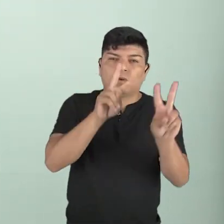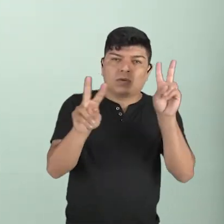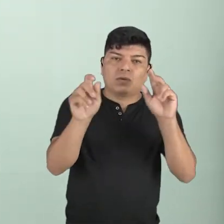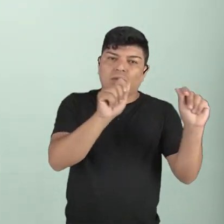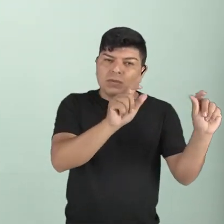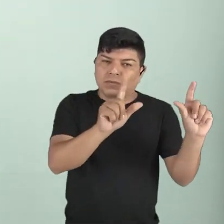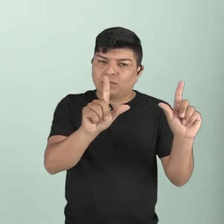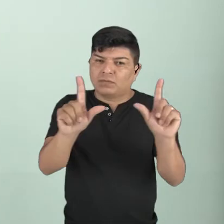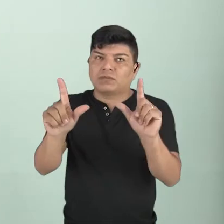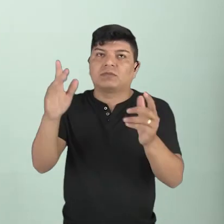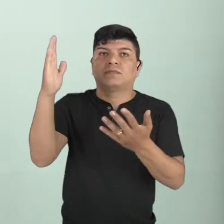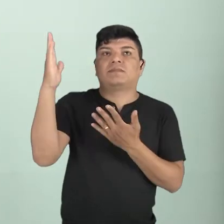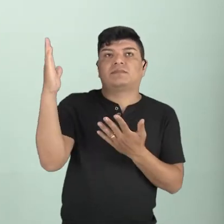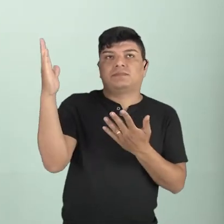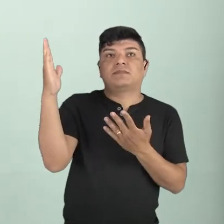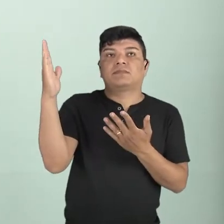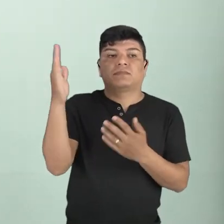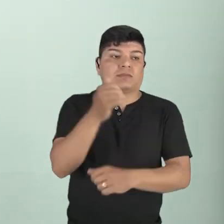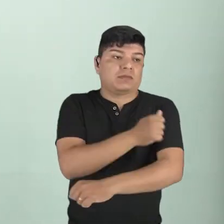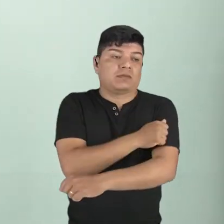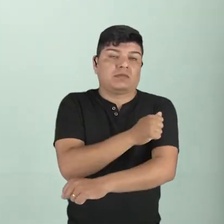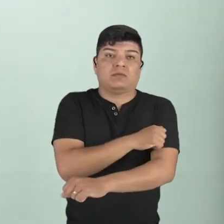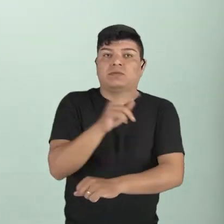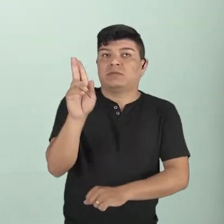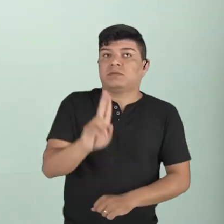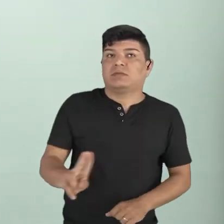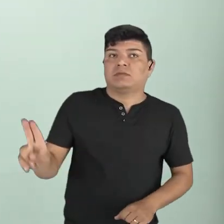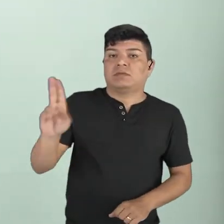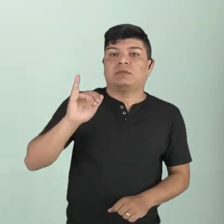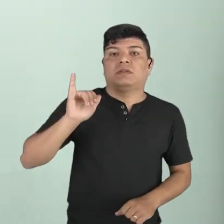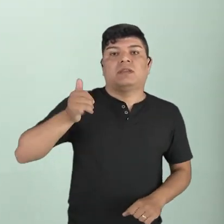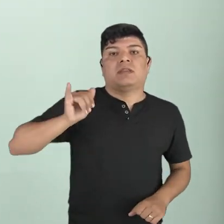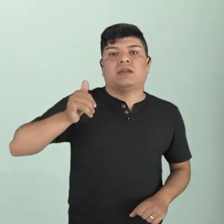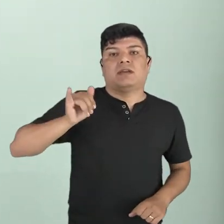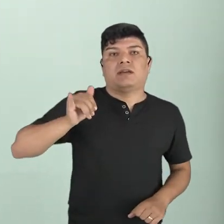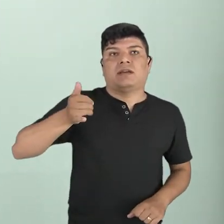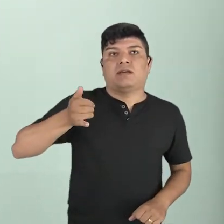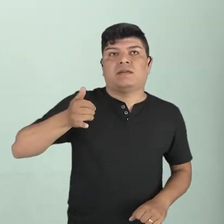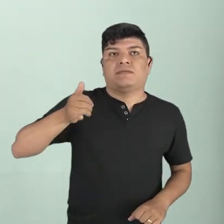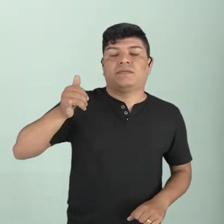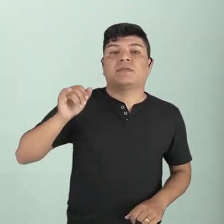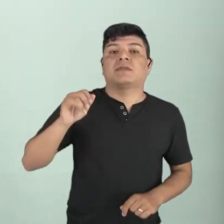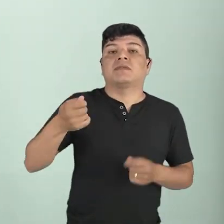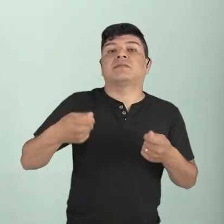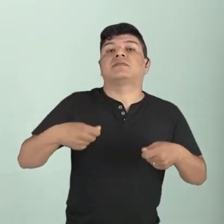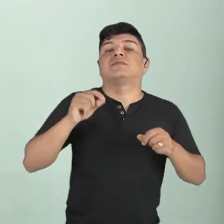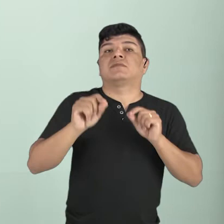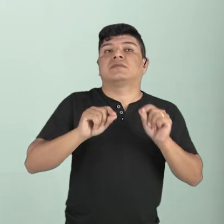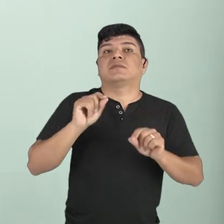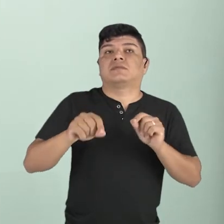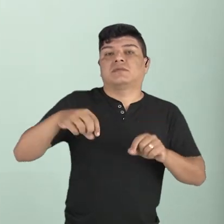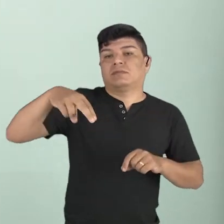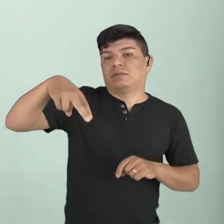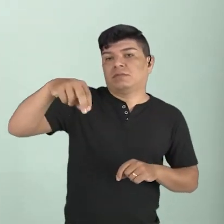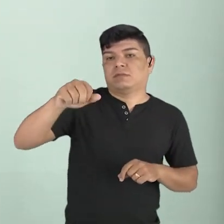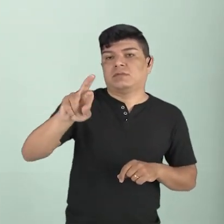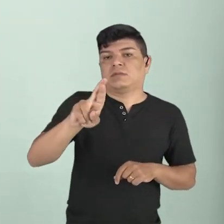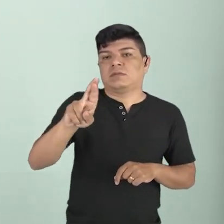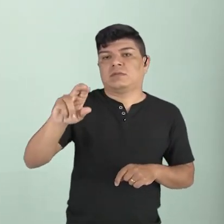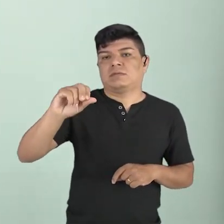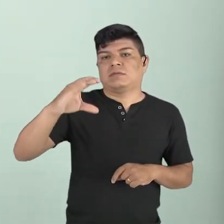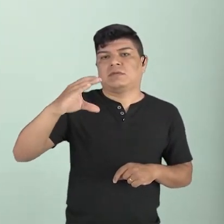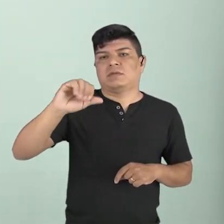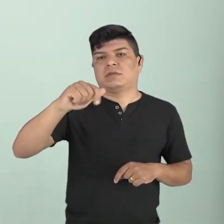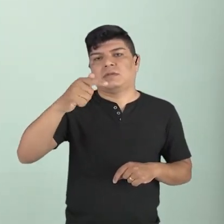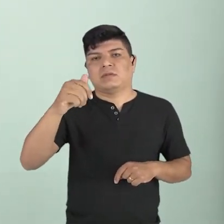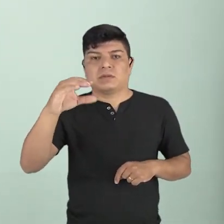O aluno aí estava trabalhando com a narração. Ele pegou, né? O que a narração precisa? Precisa de elementos. Colocou lá a palavra elementos. Depois